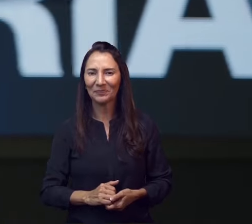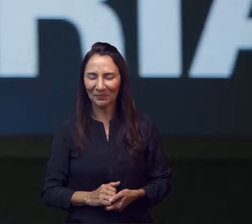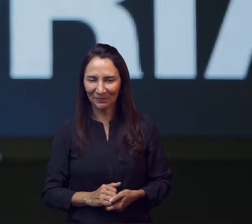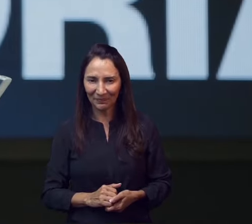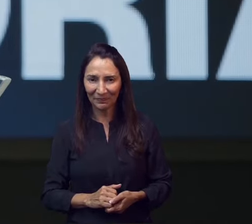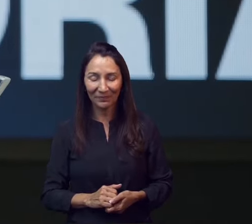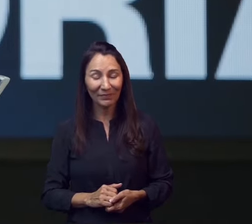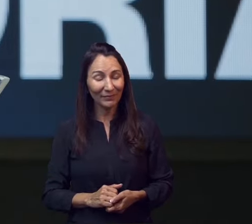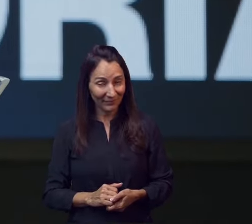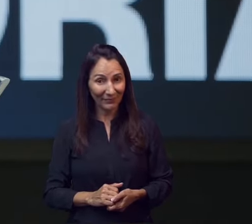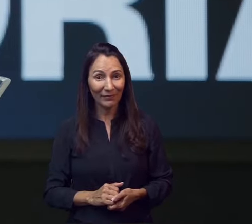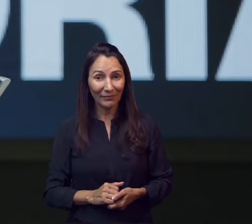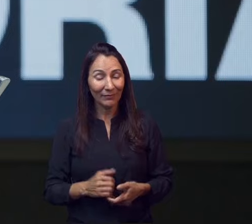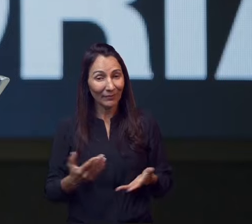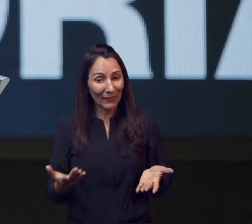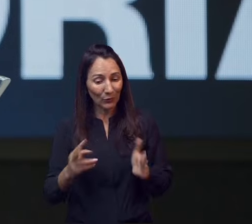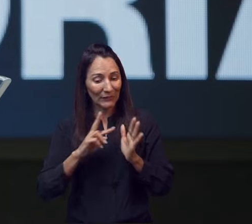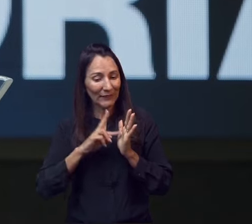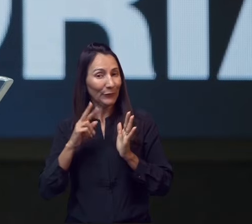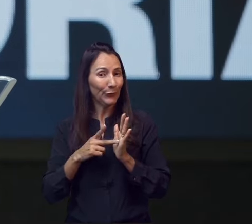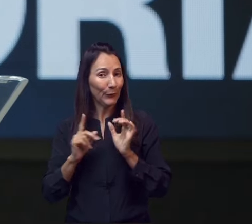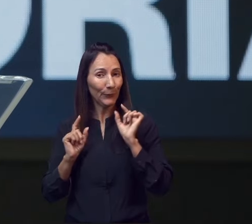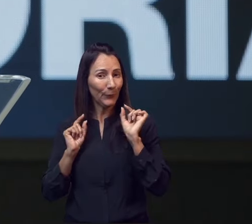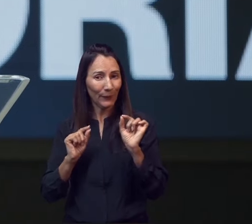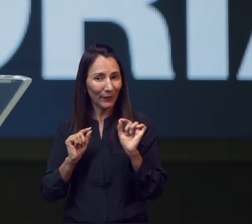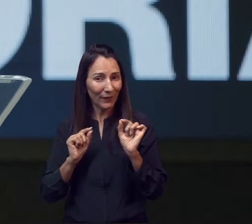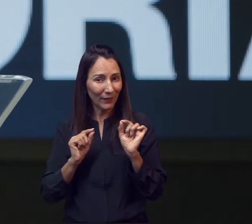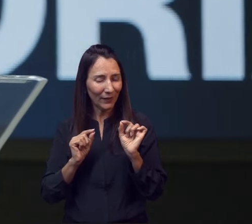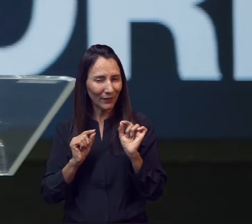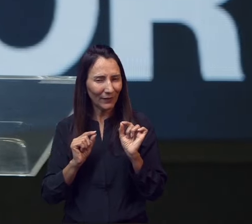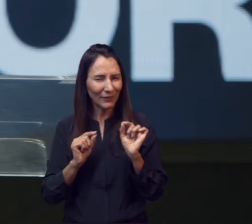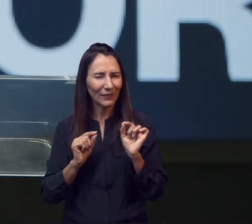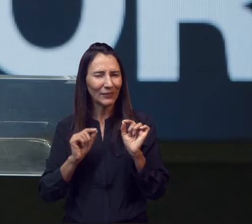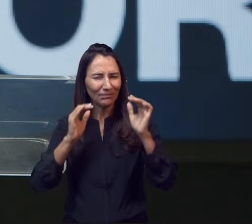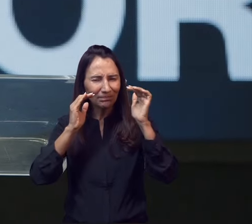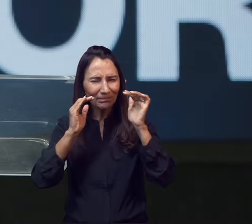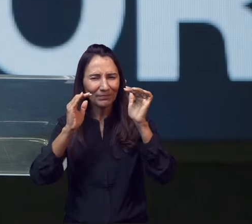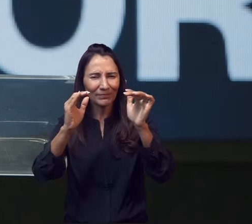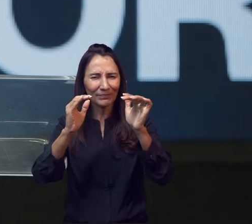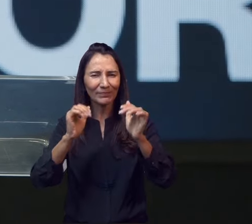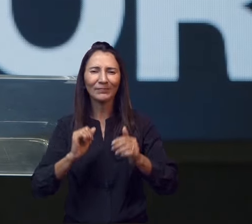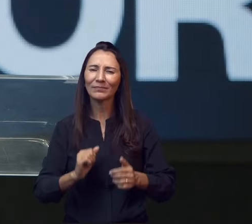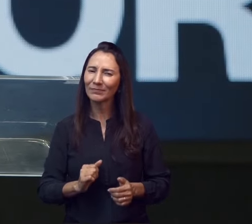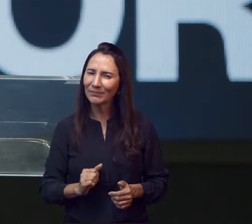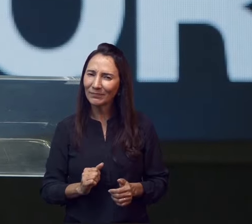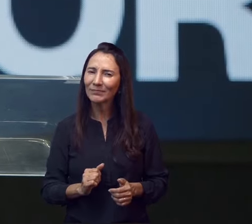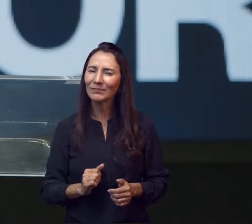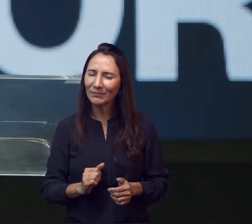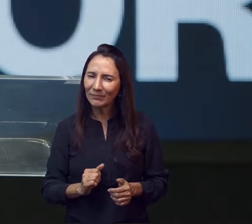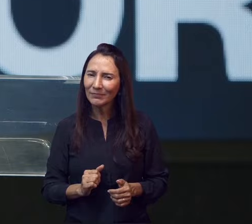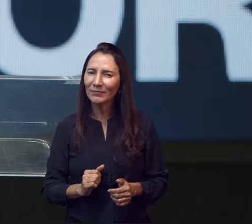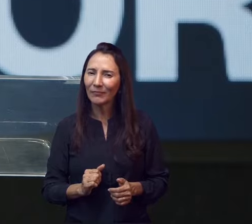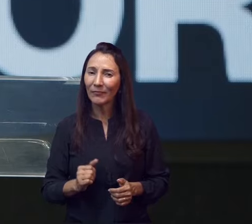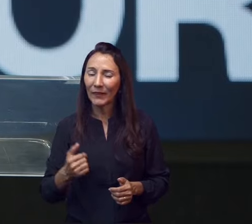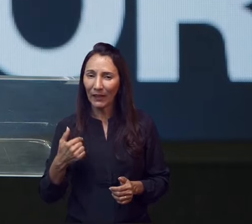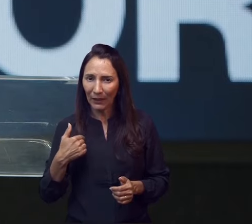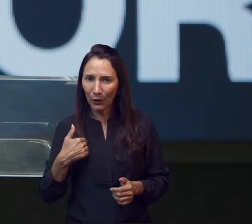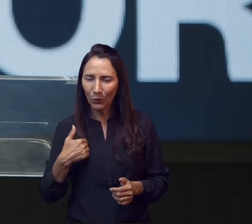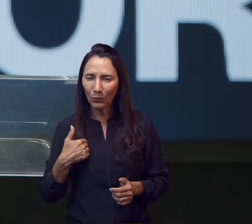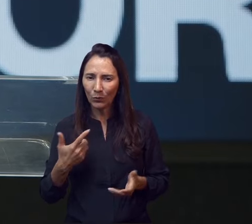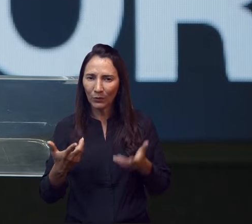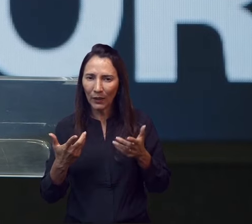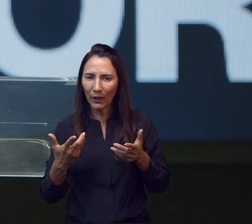Isso quer dizer então o que Pastor Marcos Gregório a honra que eu vou semear